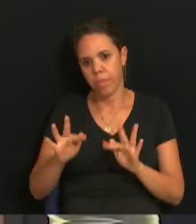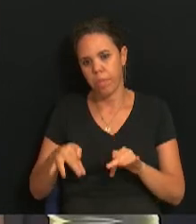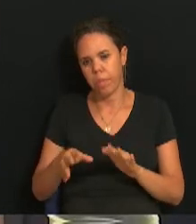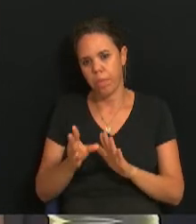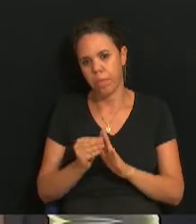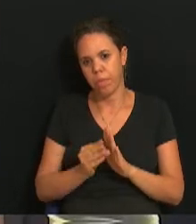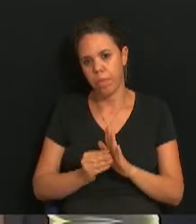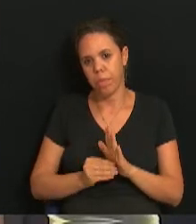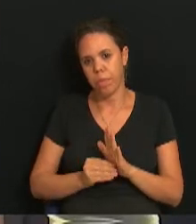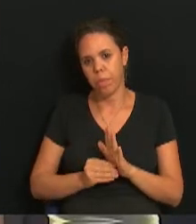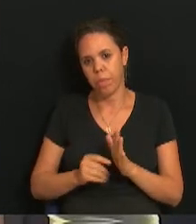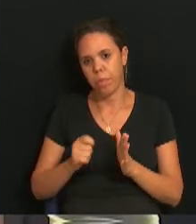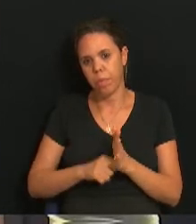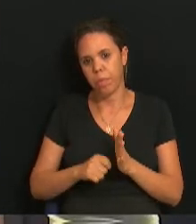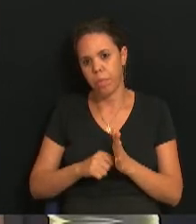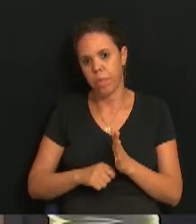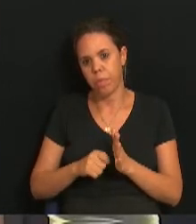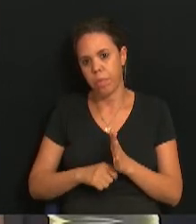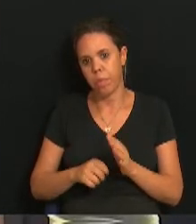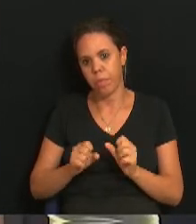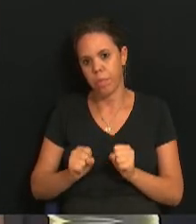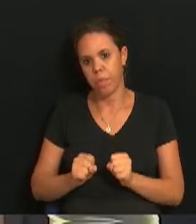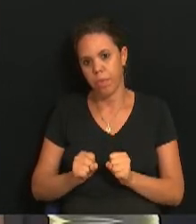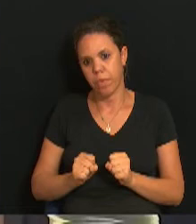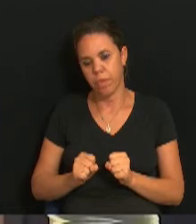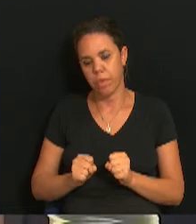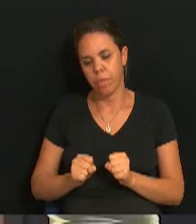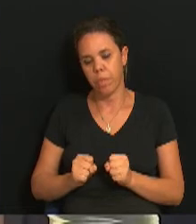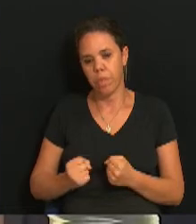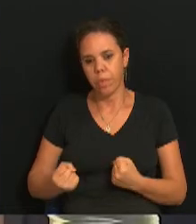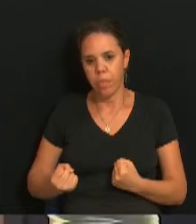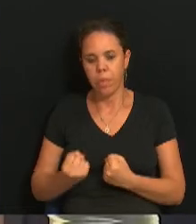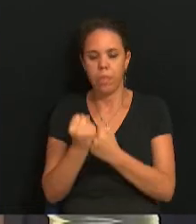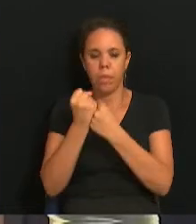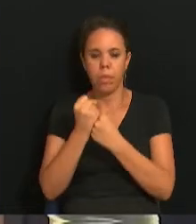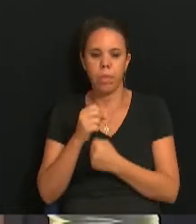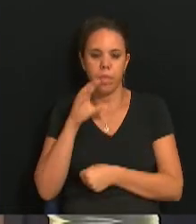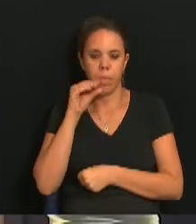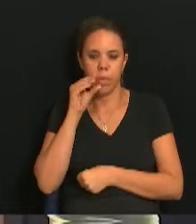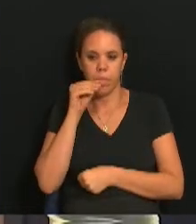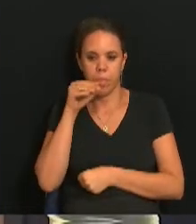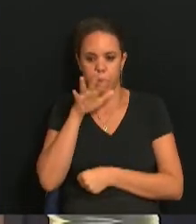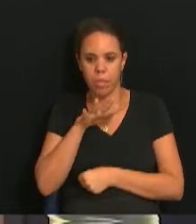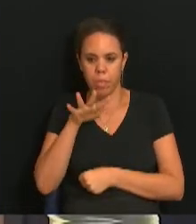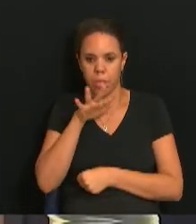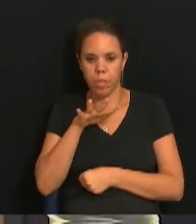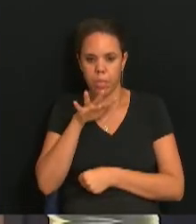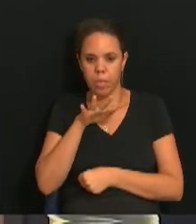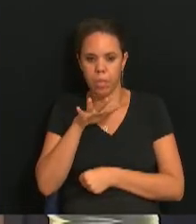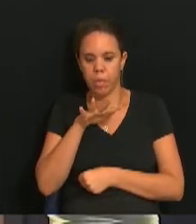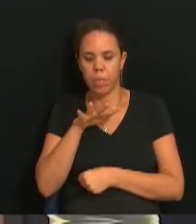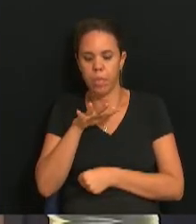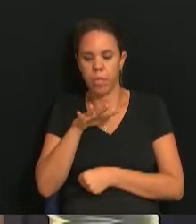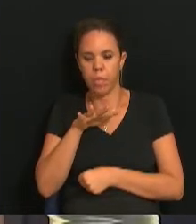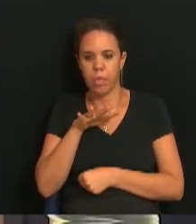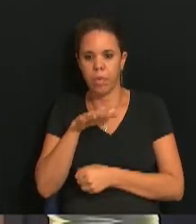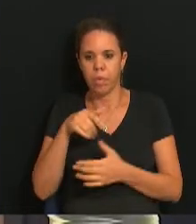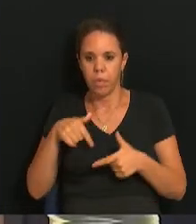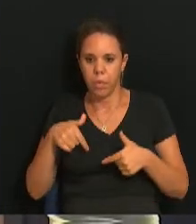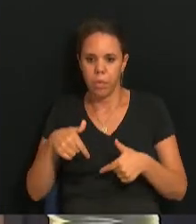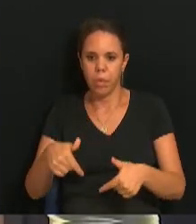os encaminhamentos para poder subsidiar os servidores públicos, né, rumo na busca